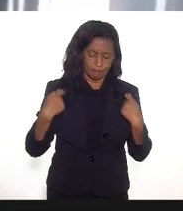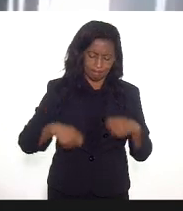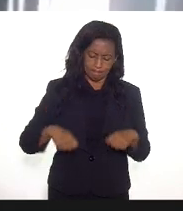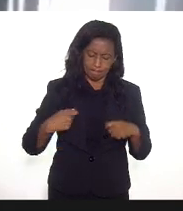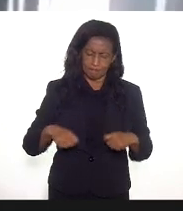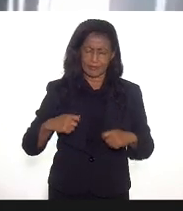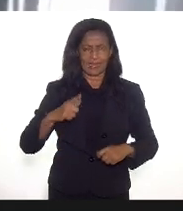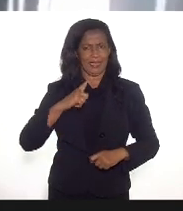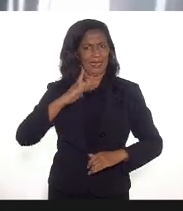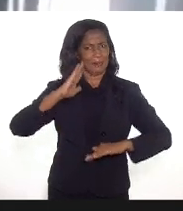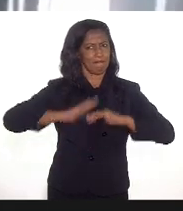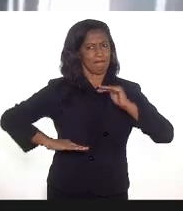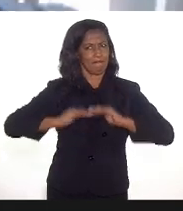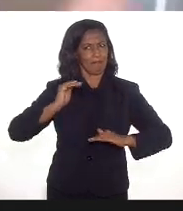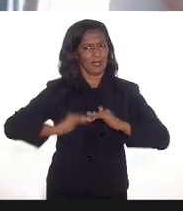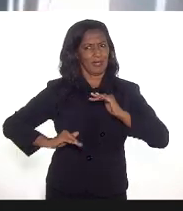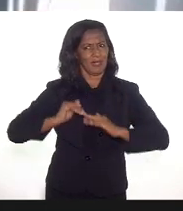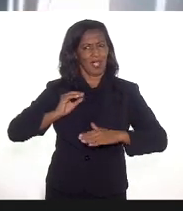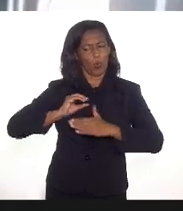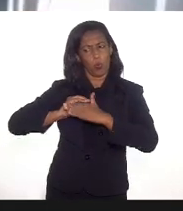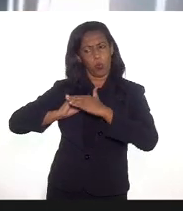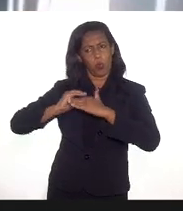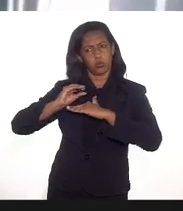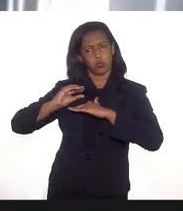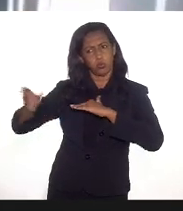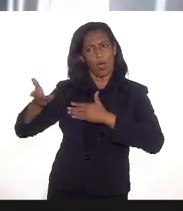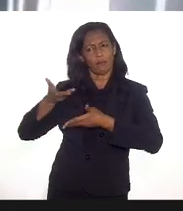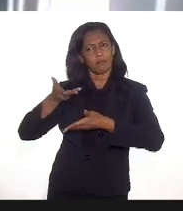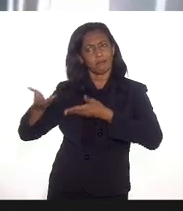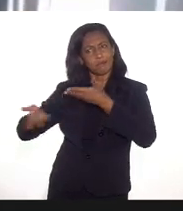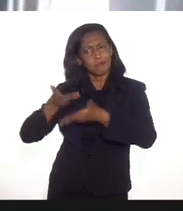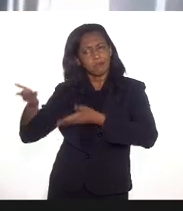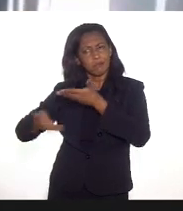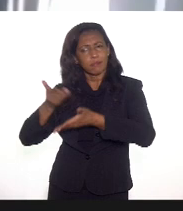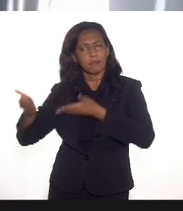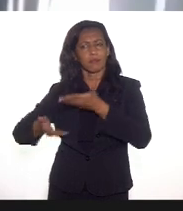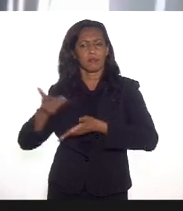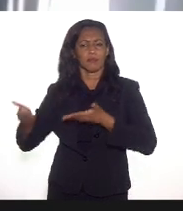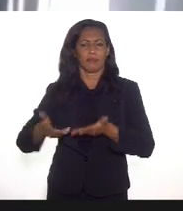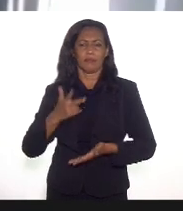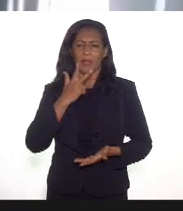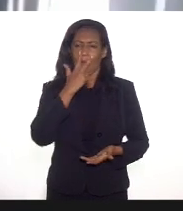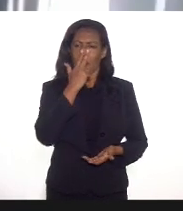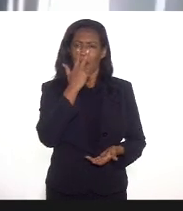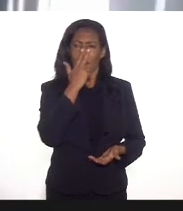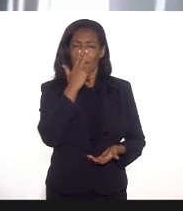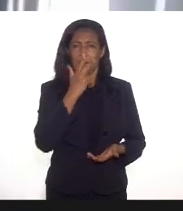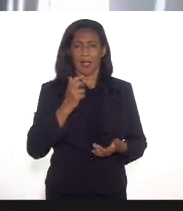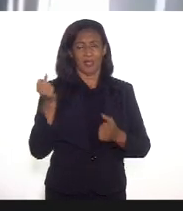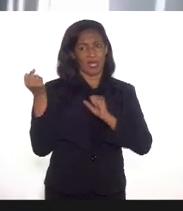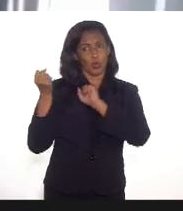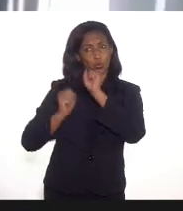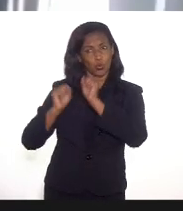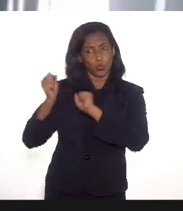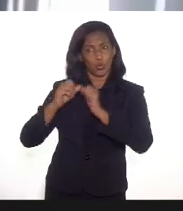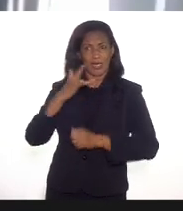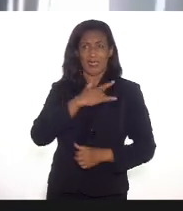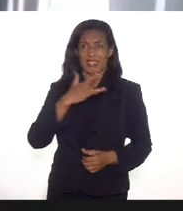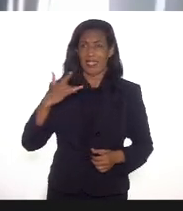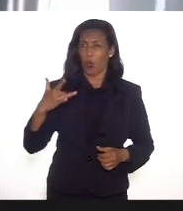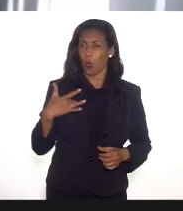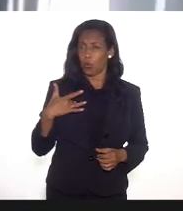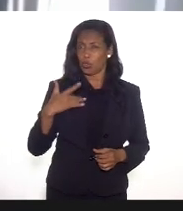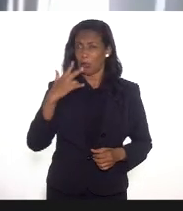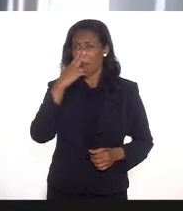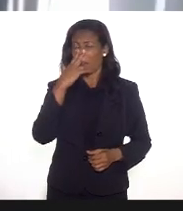ter capacidade de investir no enorme potencial que nós temos aqui no Rio. É um gigante adormecido, que é o Complexo Industrial da Saúde, por exemplo. É um